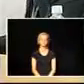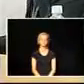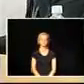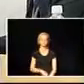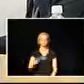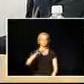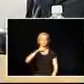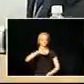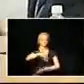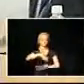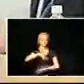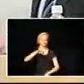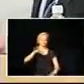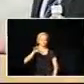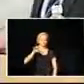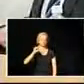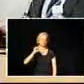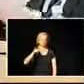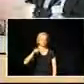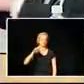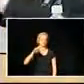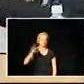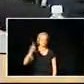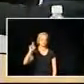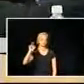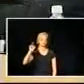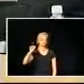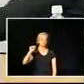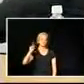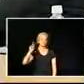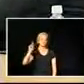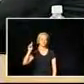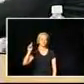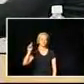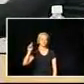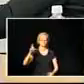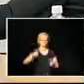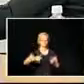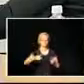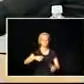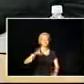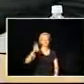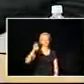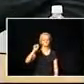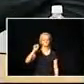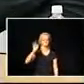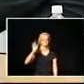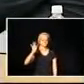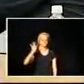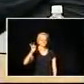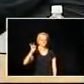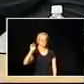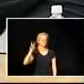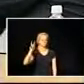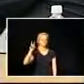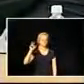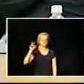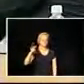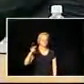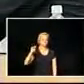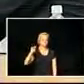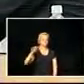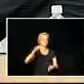Jeane Rosande Guizar, bairro da Estiva. Artigo 3º, esta lei entra em vigor na data de